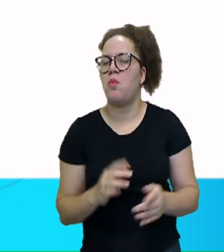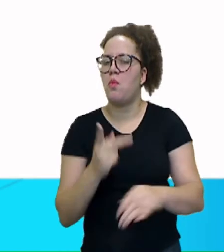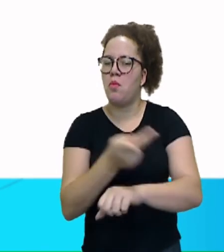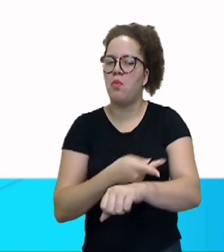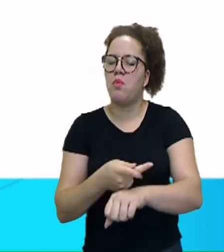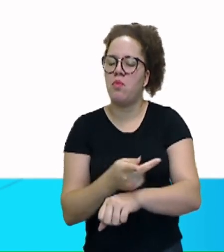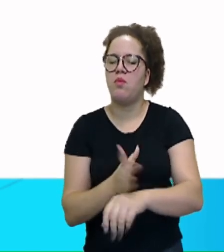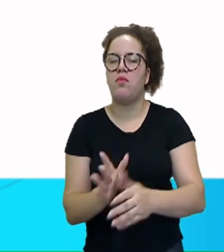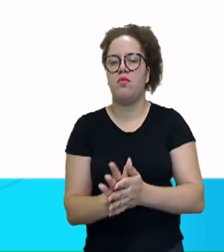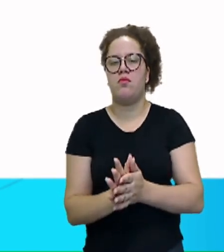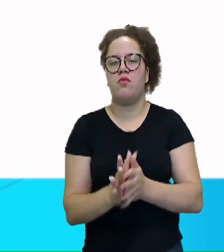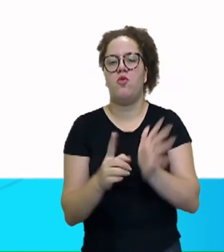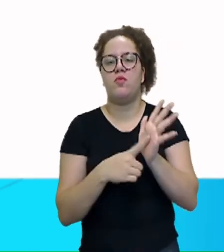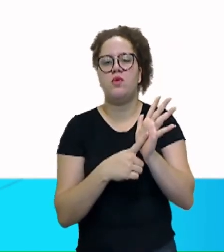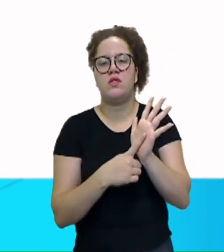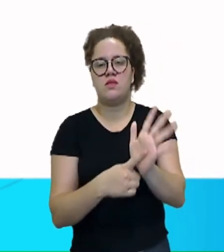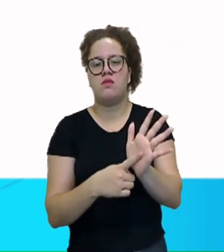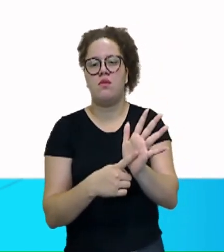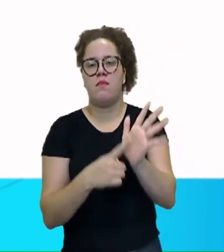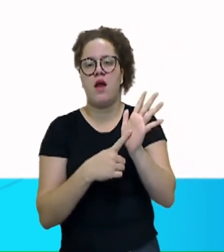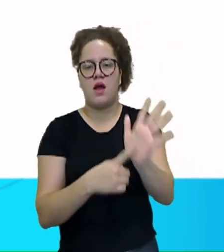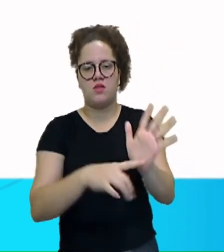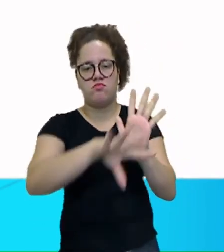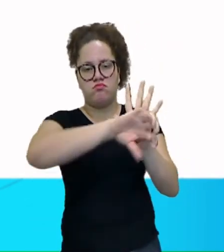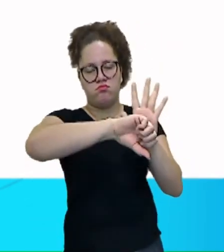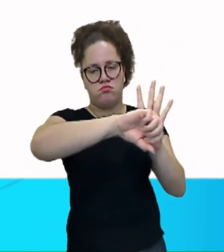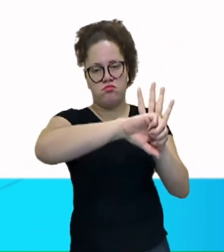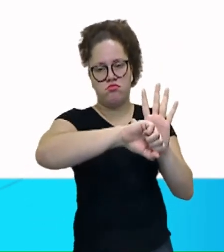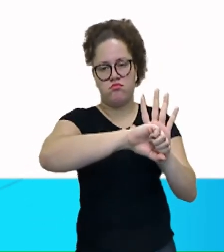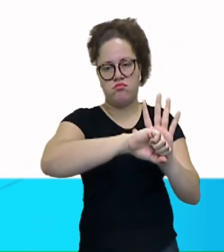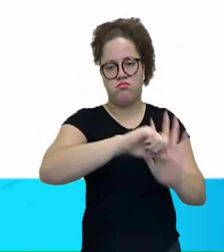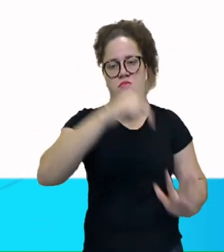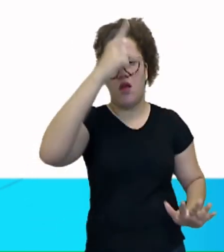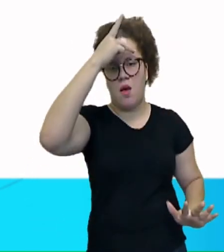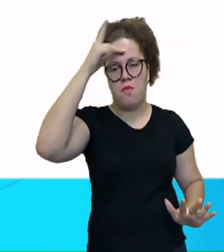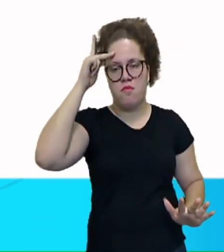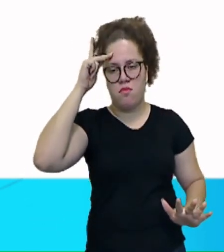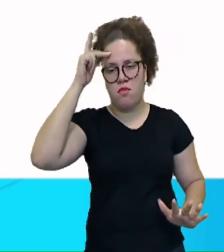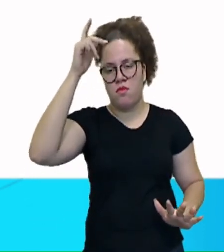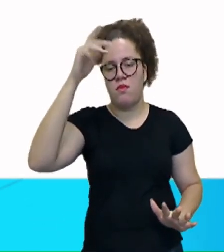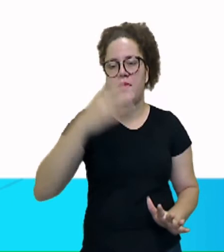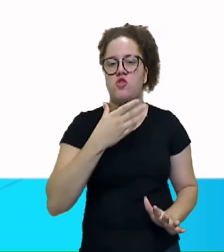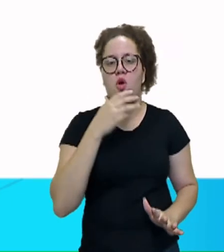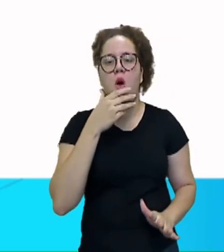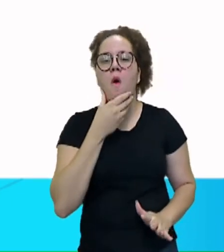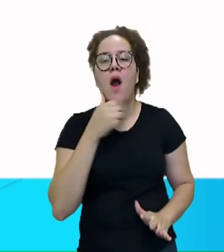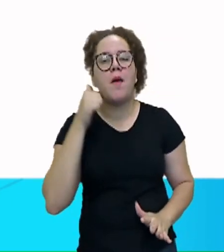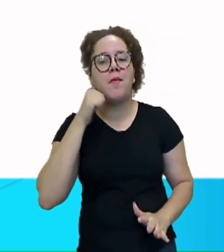Observe essa imagem, também dessa catadora de material reciclado.